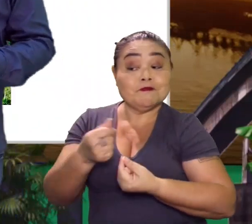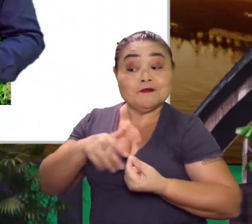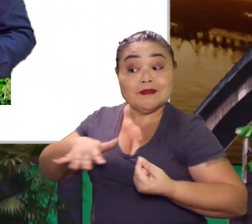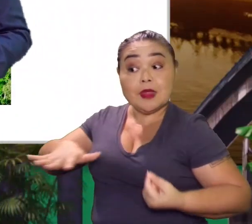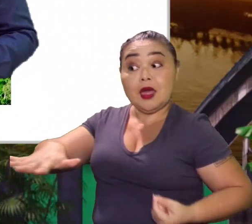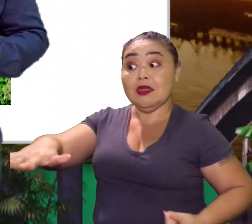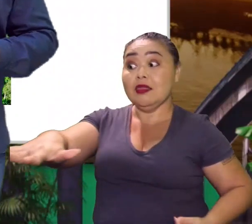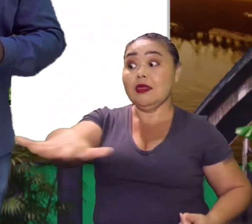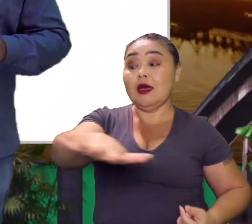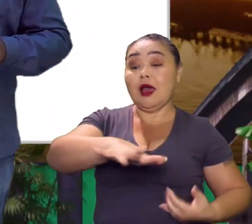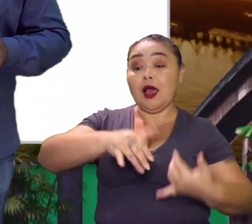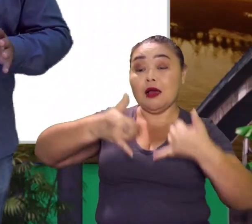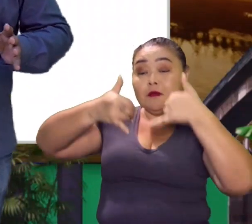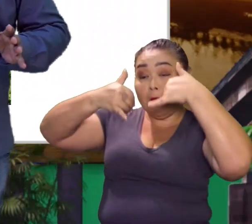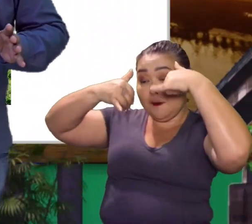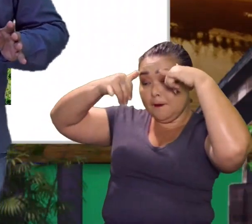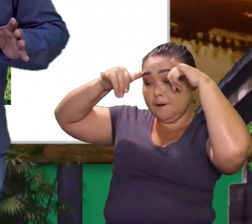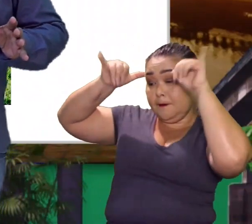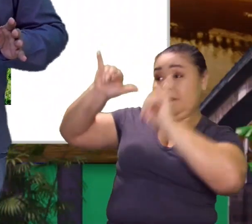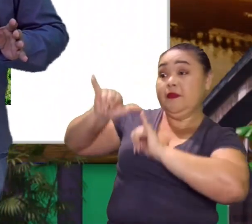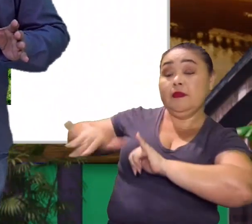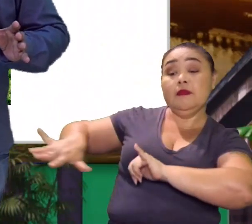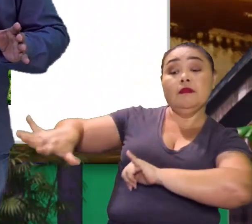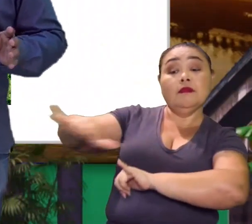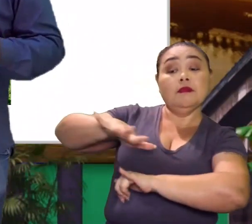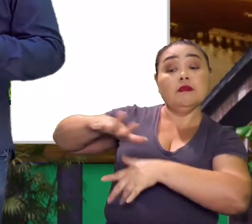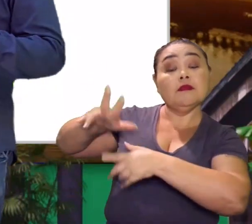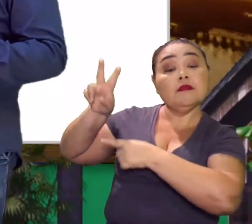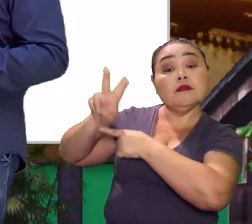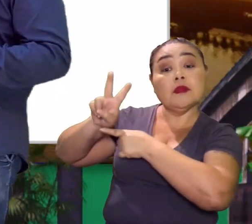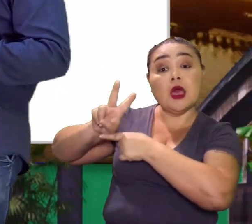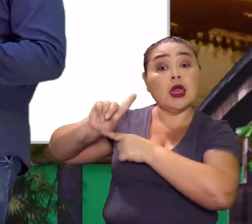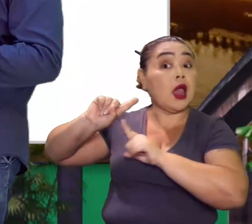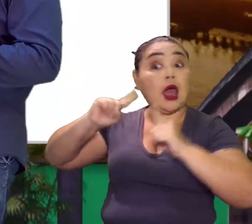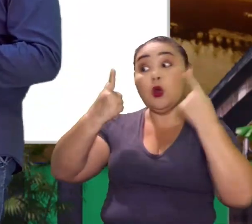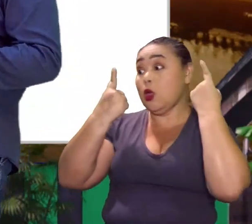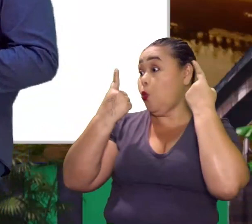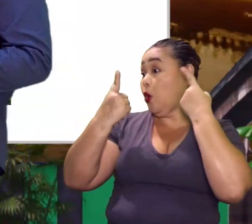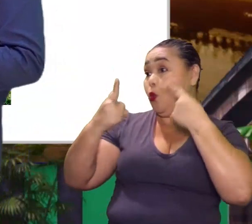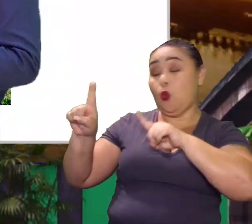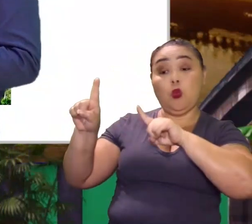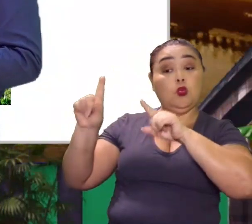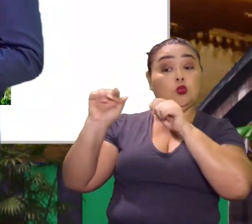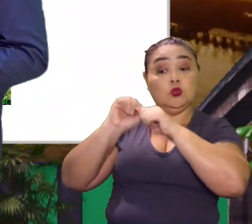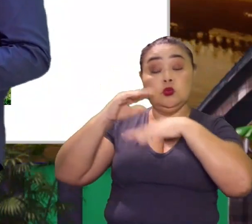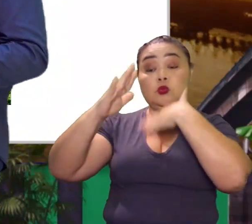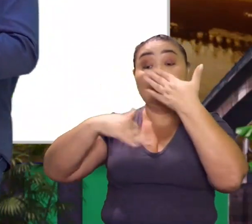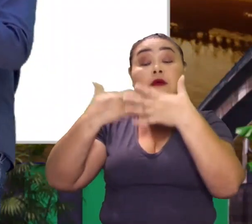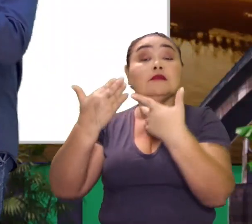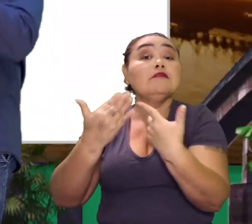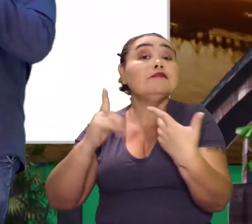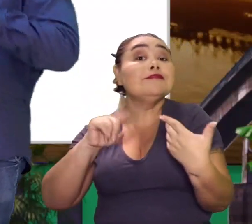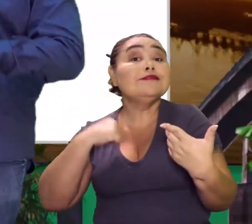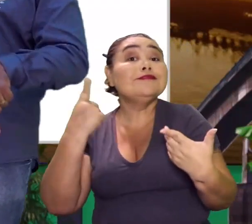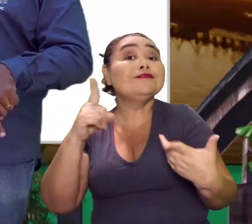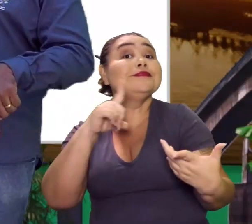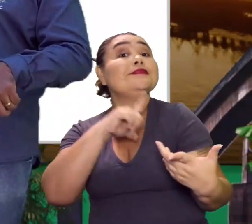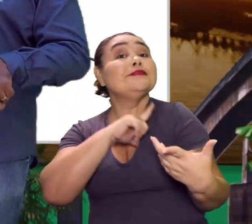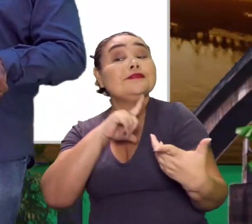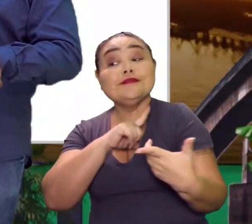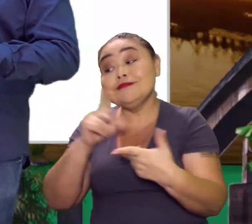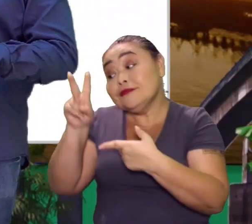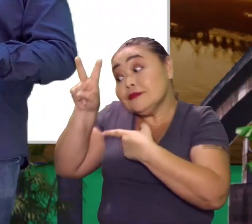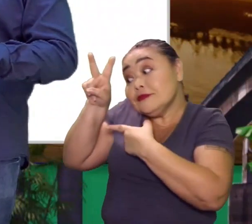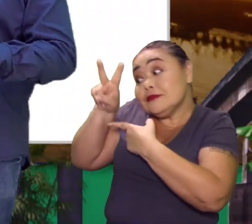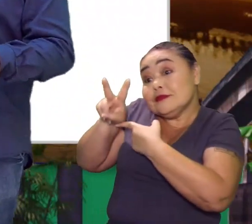Então, claro que a gente não é contra o desenvolvimento, mas também nós temos que preservar